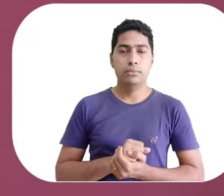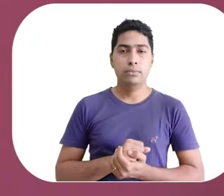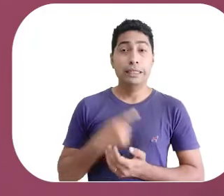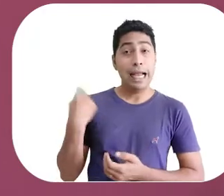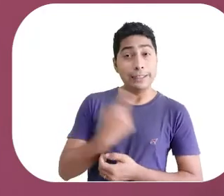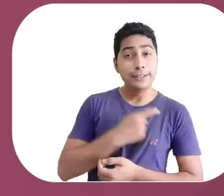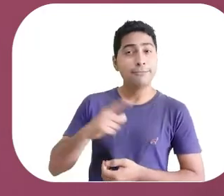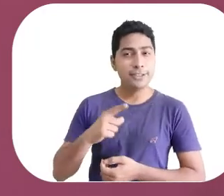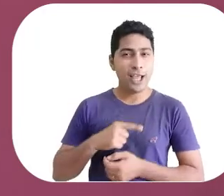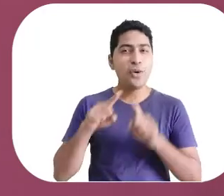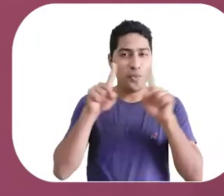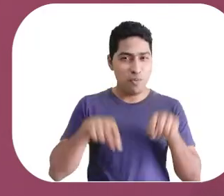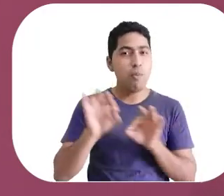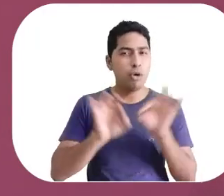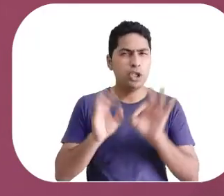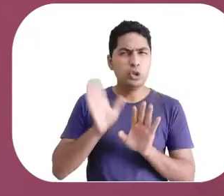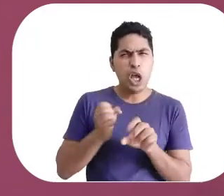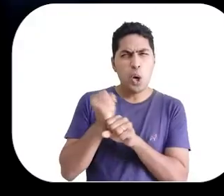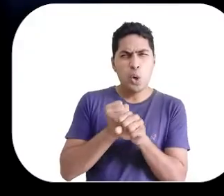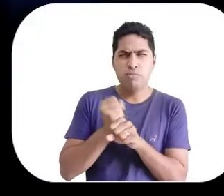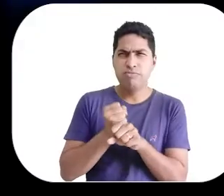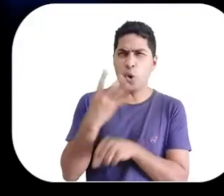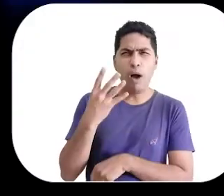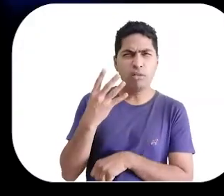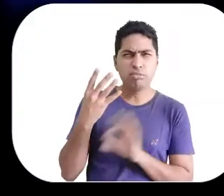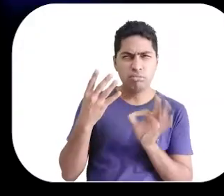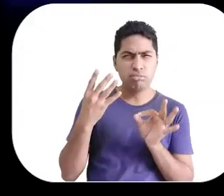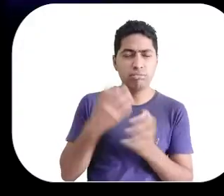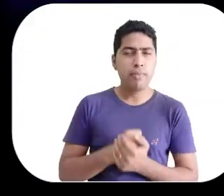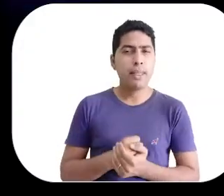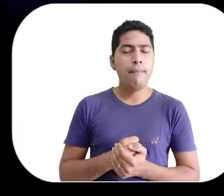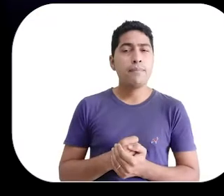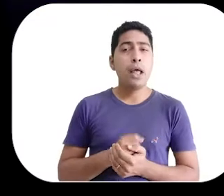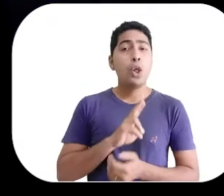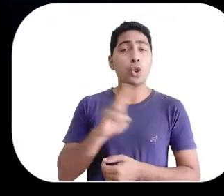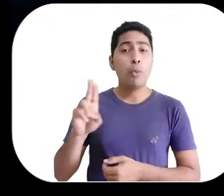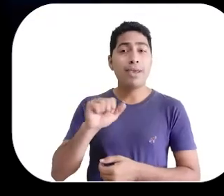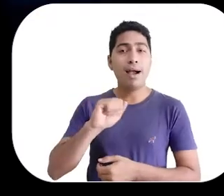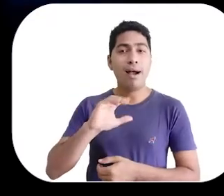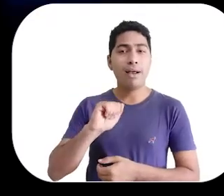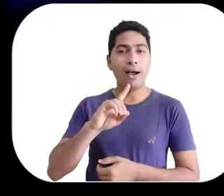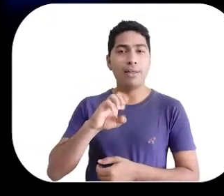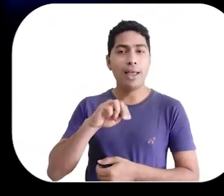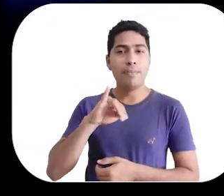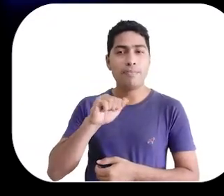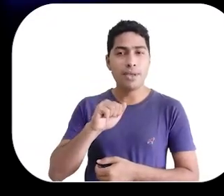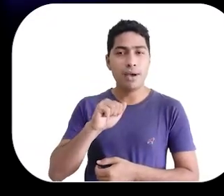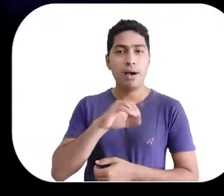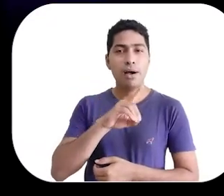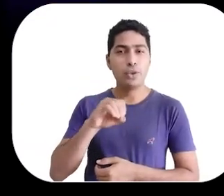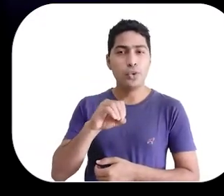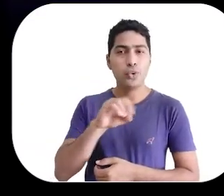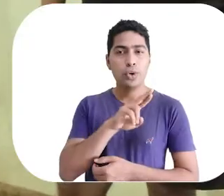A gente tem um projeto já de uns quatro anos, né? De 4 anos na estrada, que é a Academia do Riso, um projeto